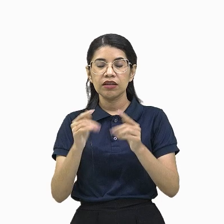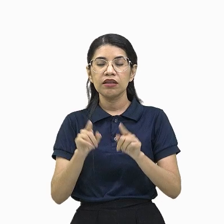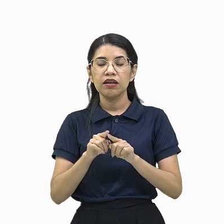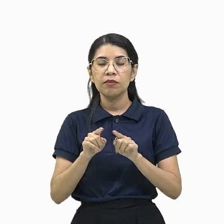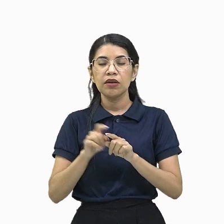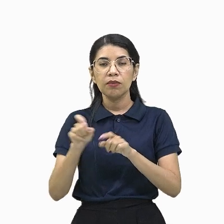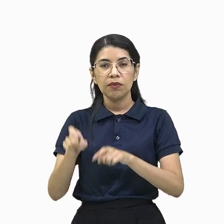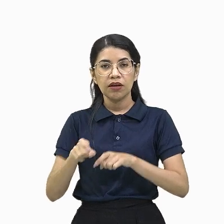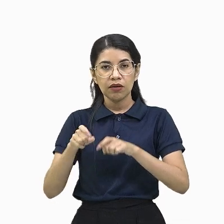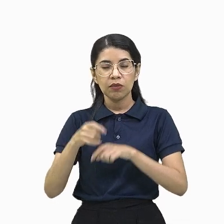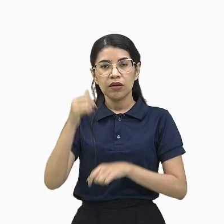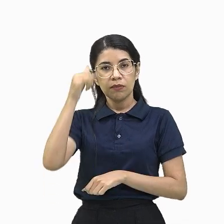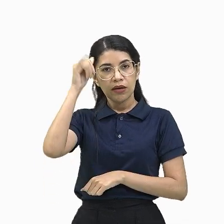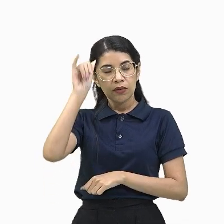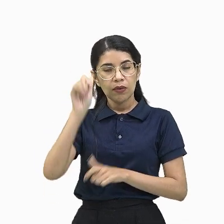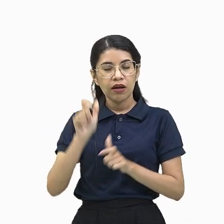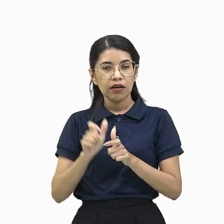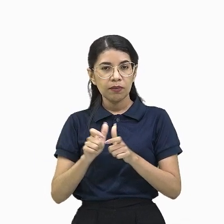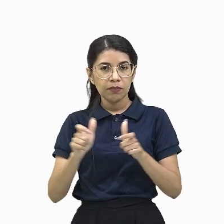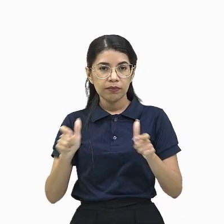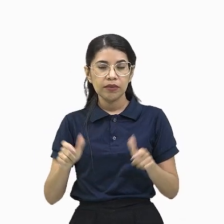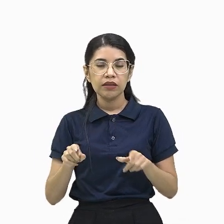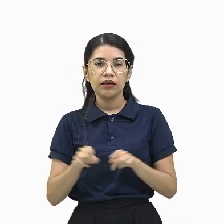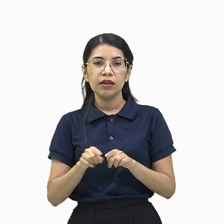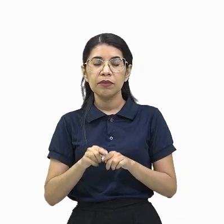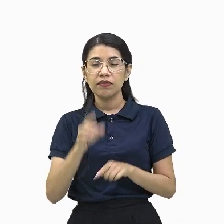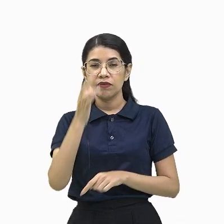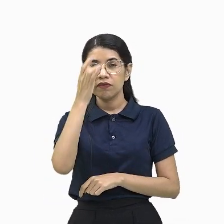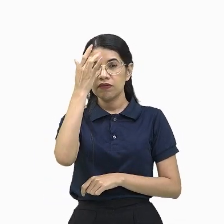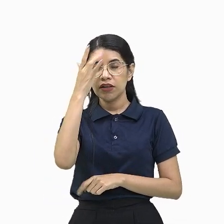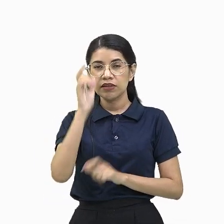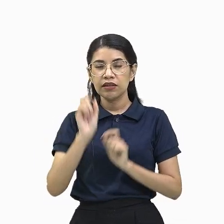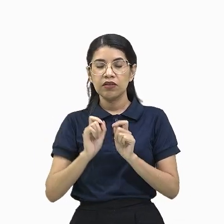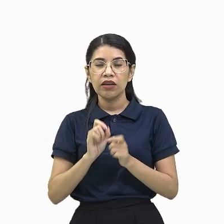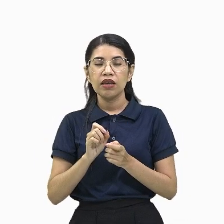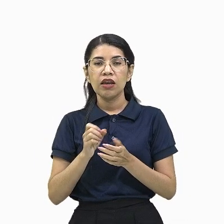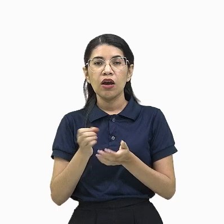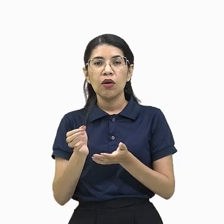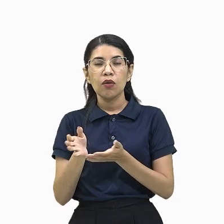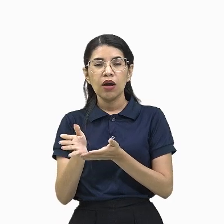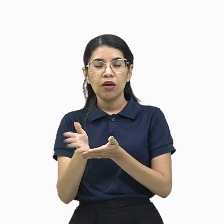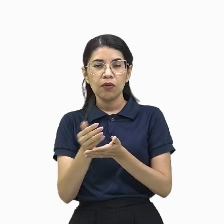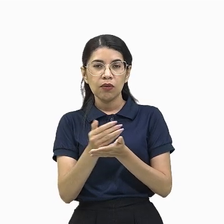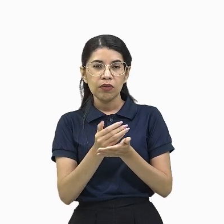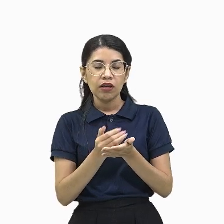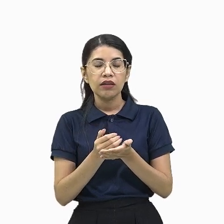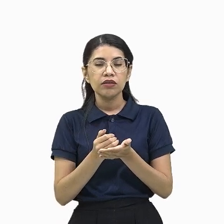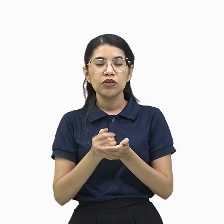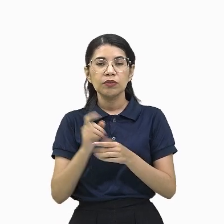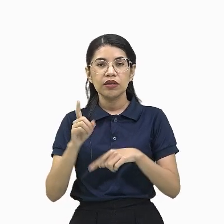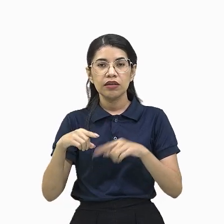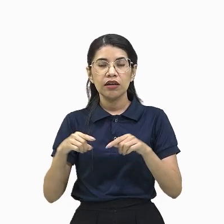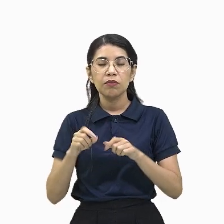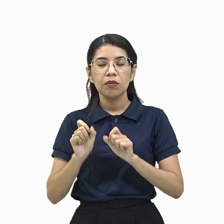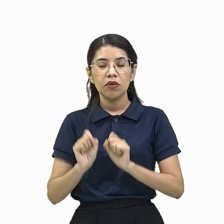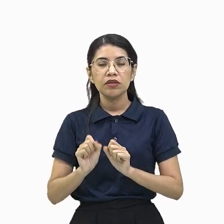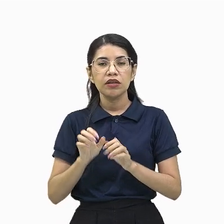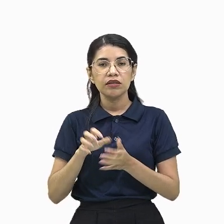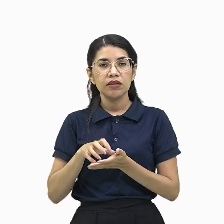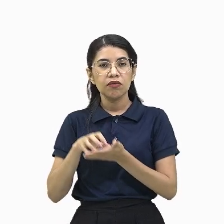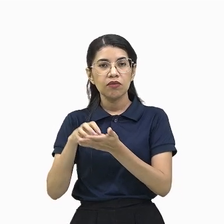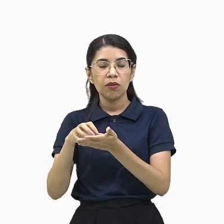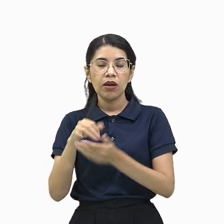e pecuária. O que mais? Facilitar o escoamento da produção e o acesso a recursos naturais, como